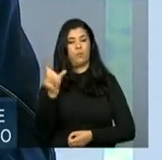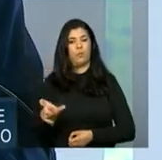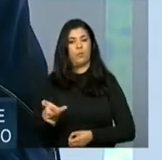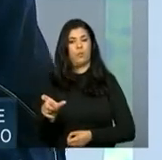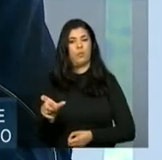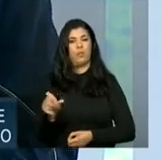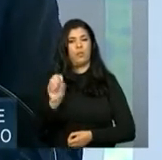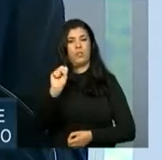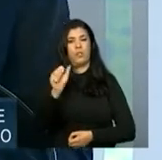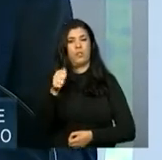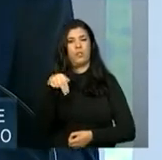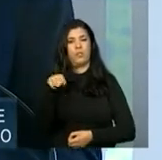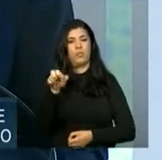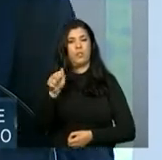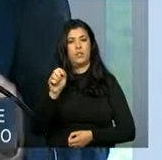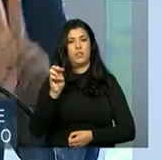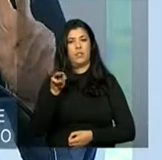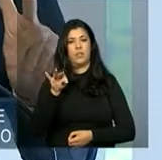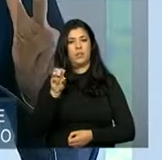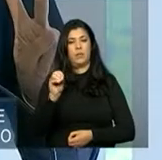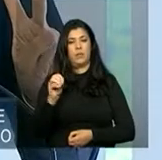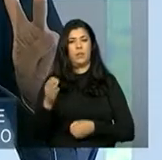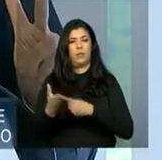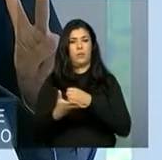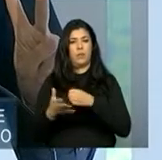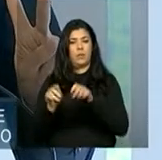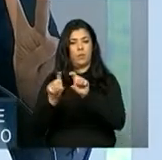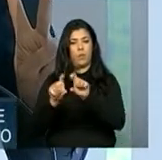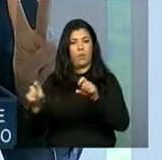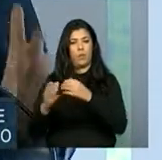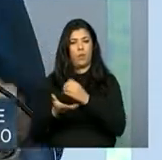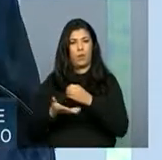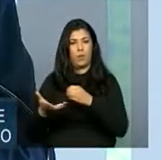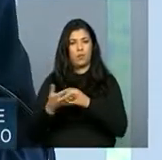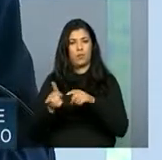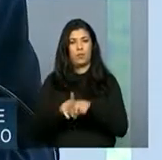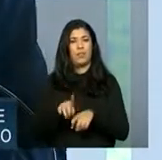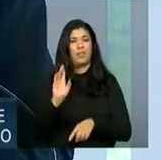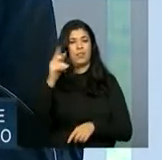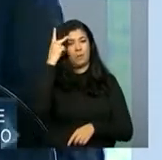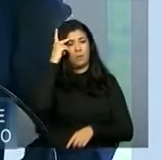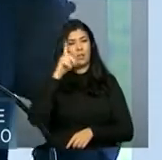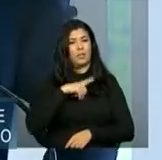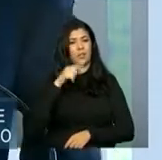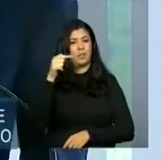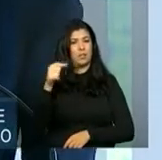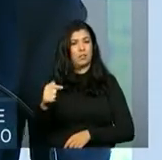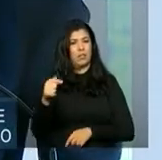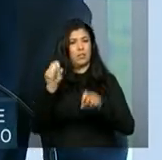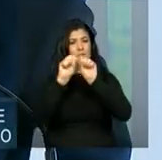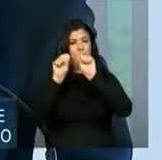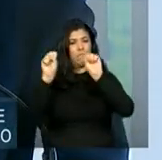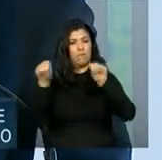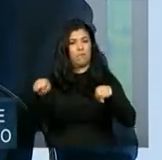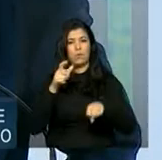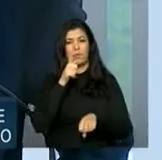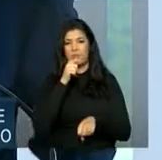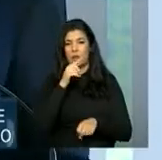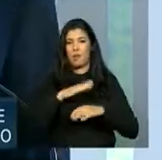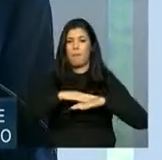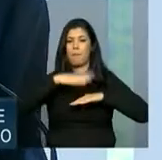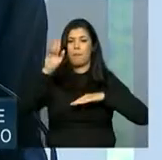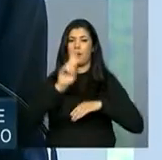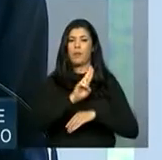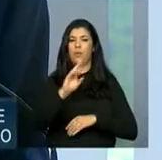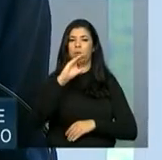de saneamento básico nos São Paulo tem sete sistemas de abastecimento de água o maior que o Cantareira